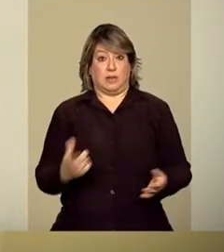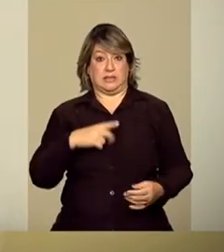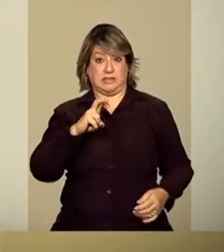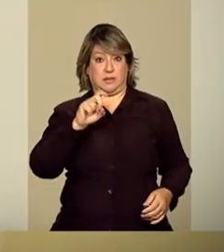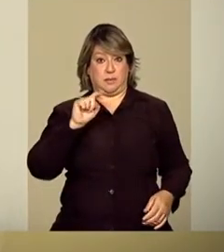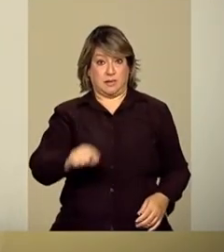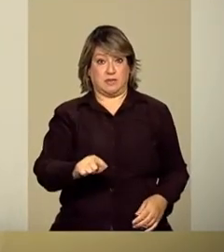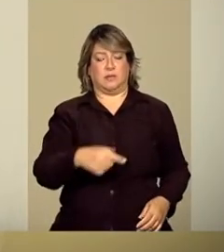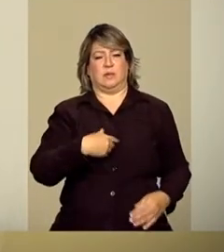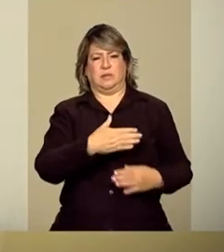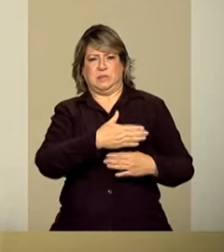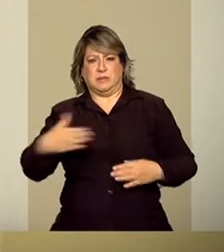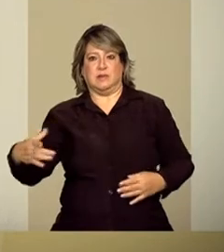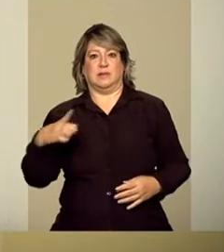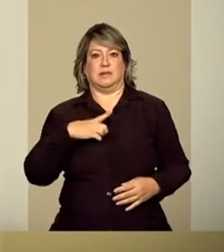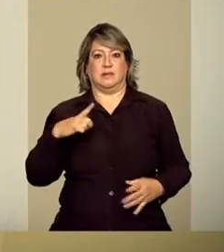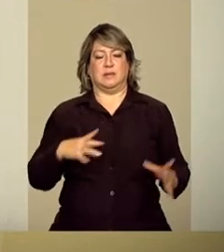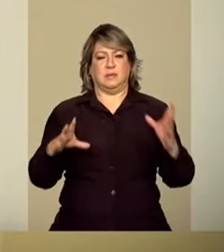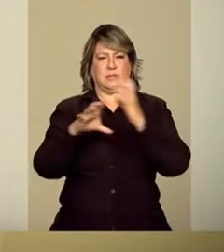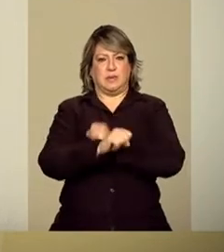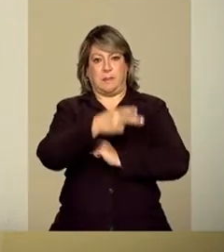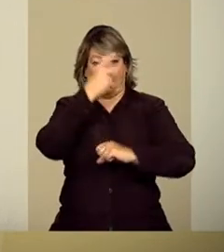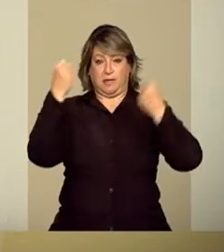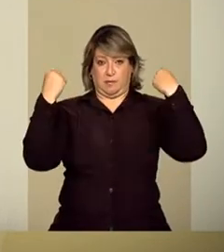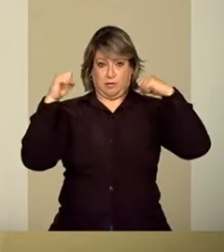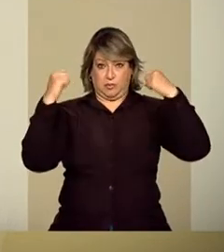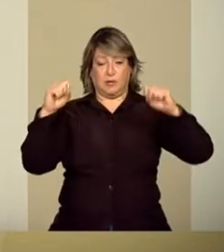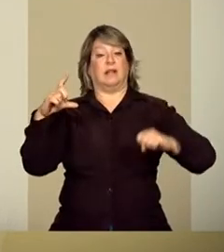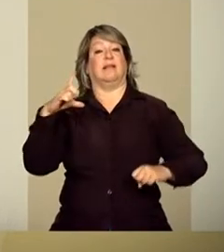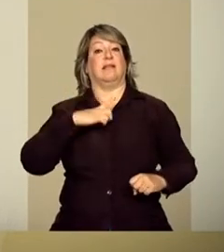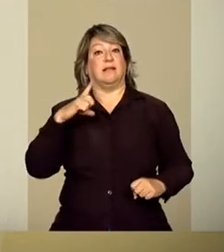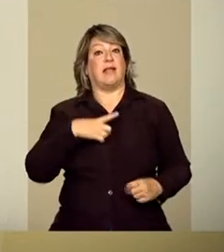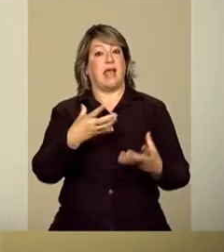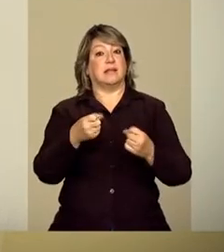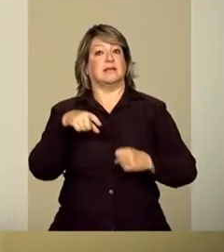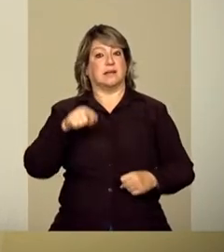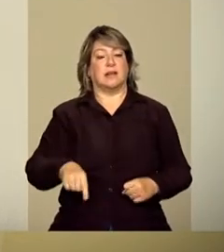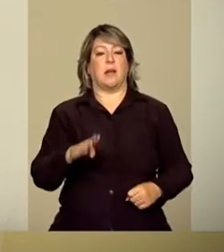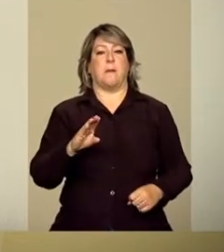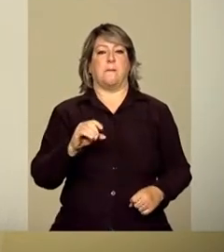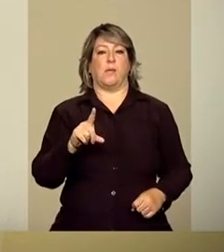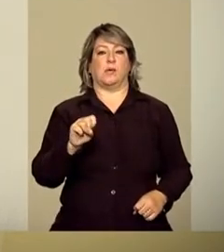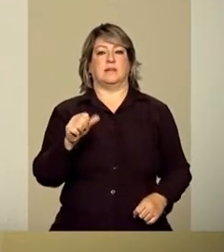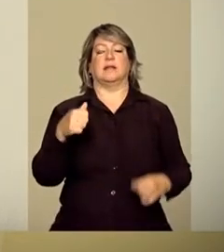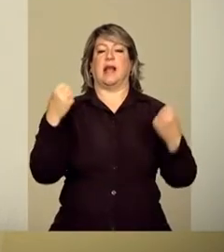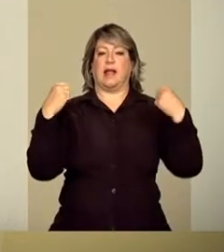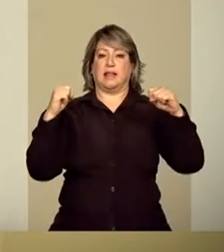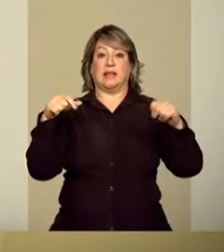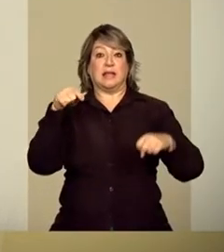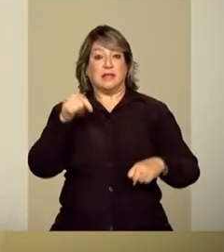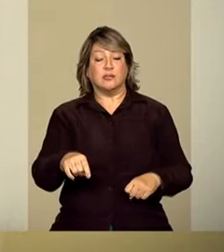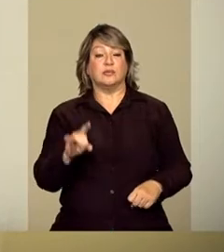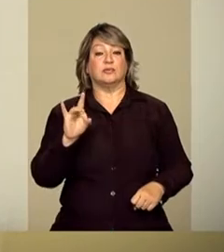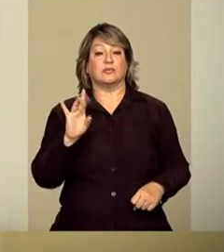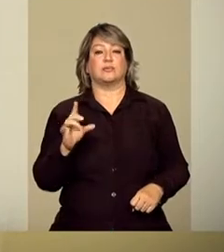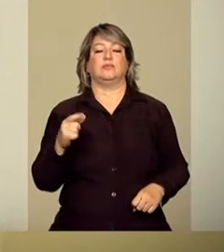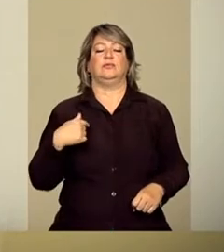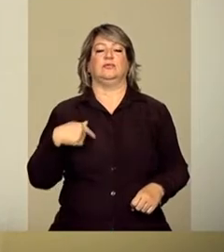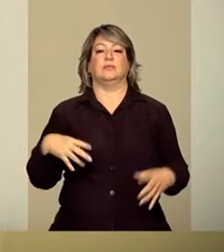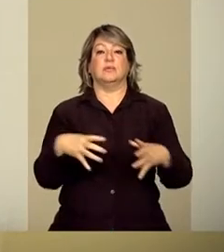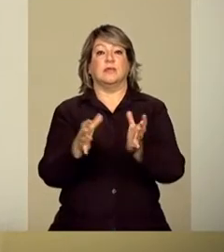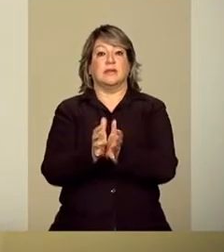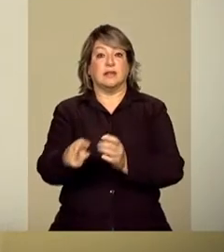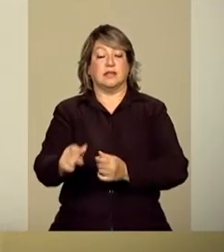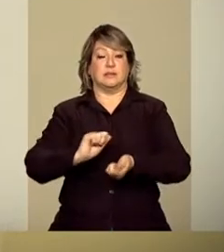5.691 esportistas de nosso país recebem a Bolsa Atleta. E isso apenas nos esportes olímpicos